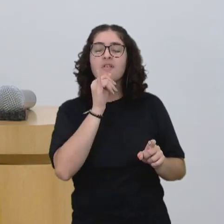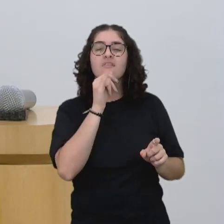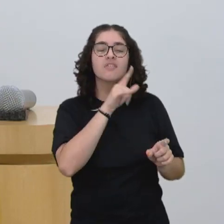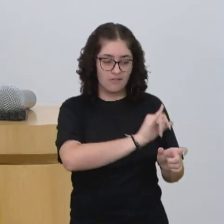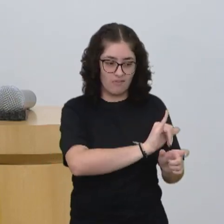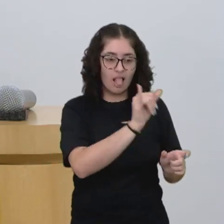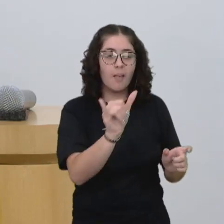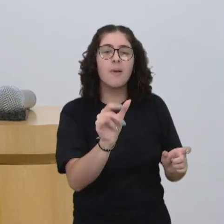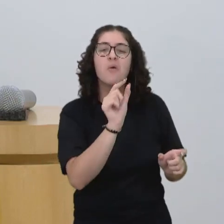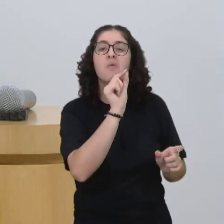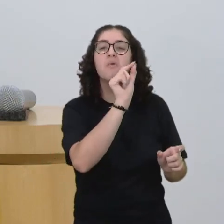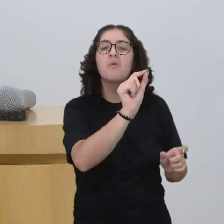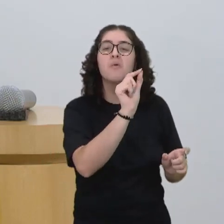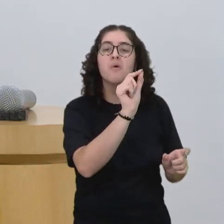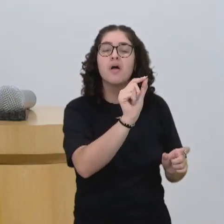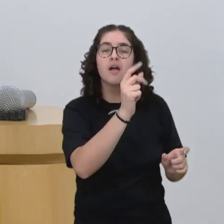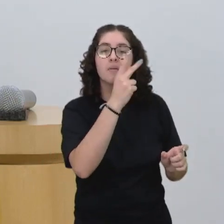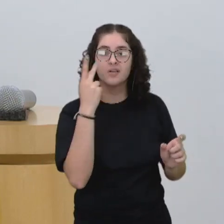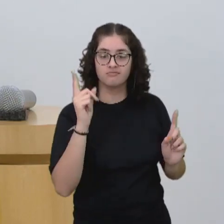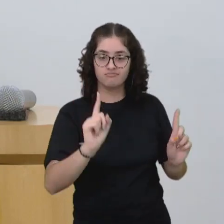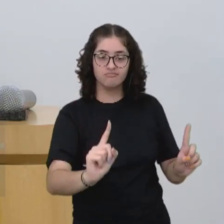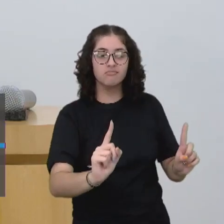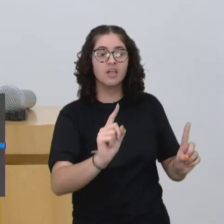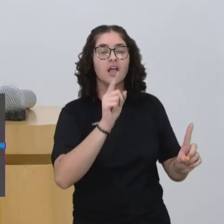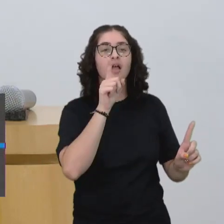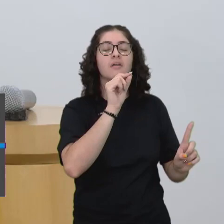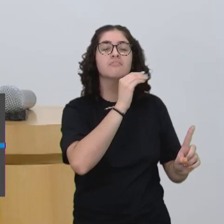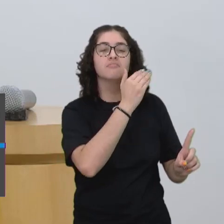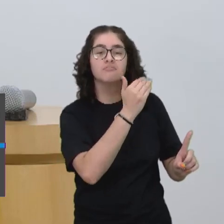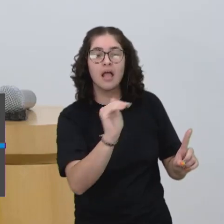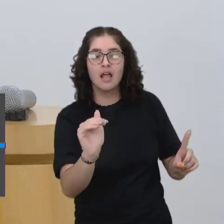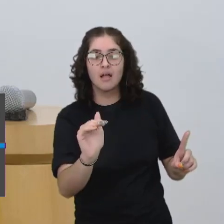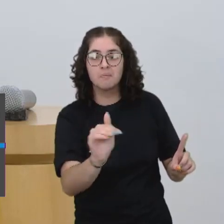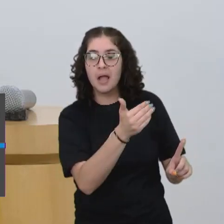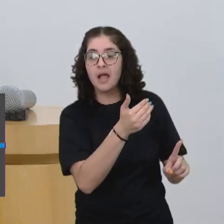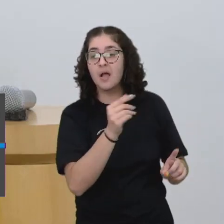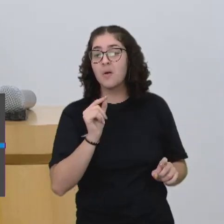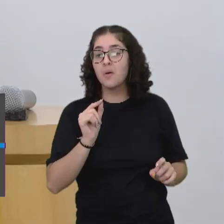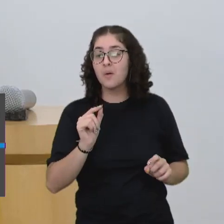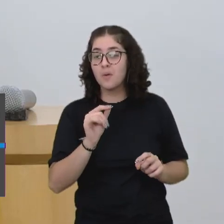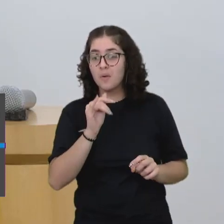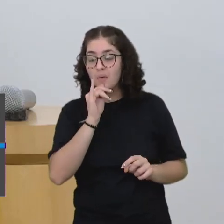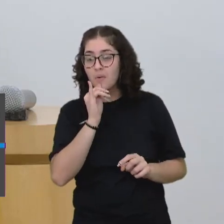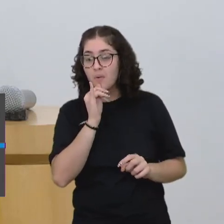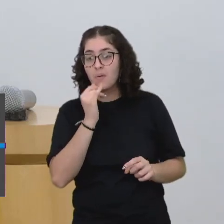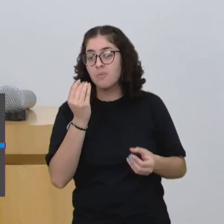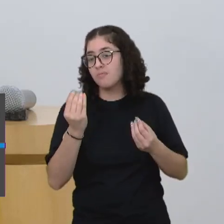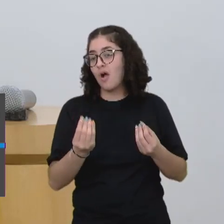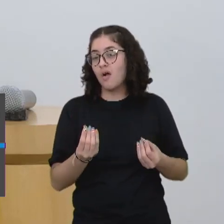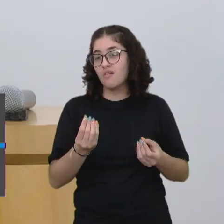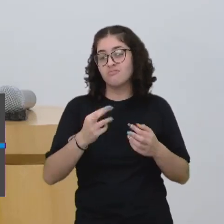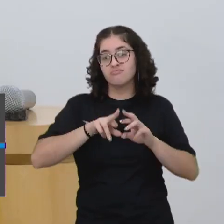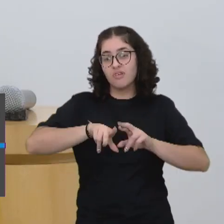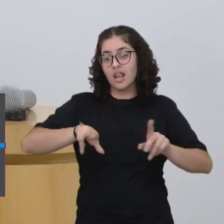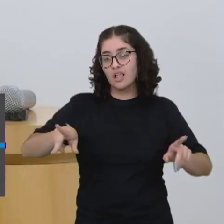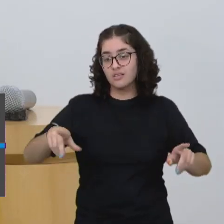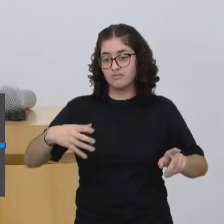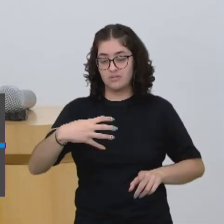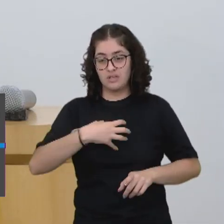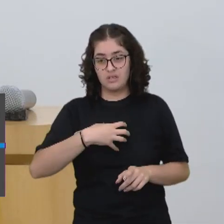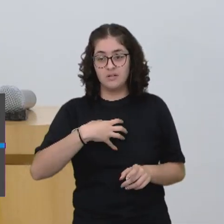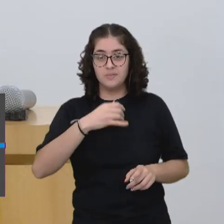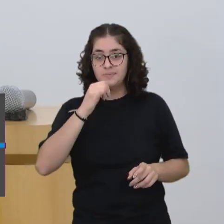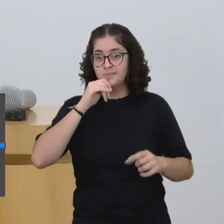dada, e um receptor. E essa mensagem, obviamente, lembrando, não precisa ser falada, essa mensagem ela pode vir de diversas maneiras.